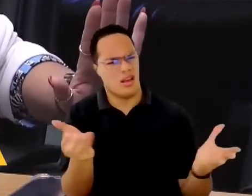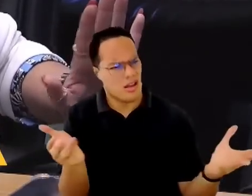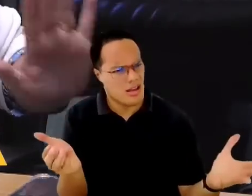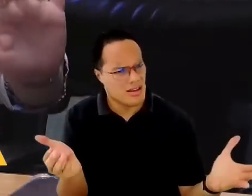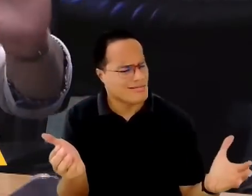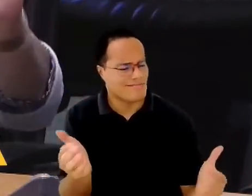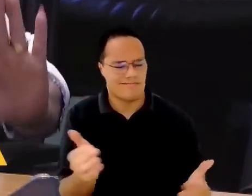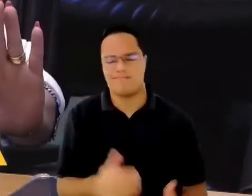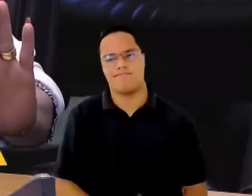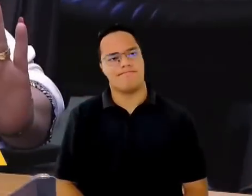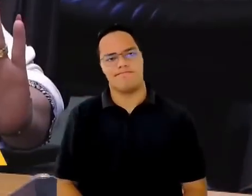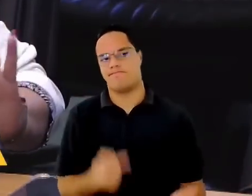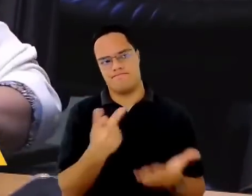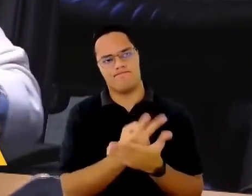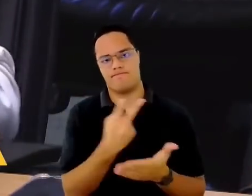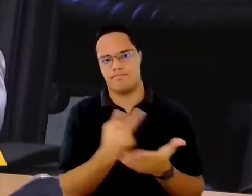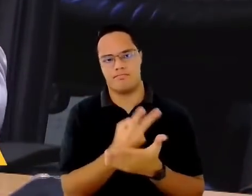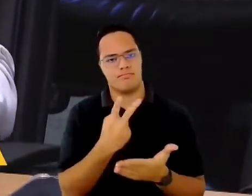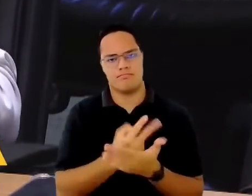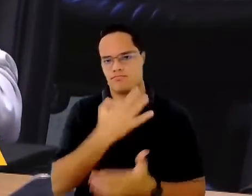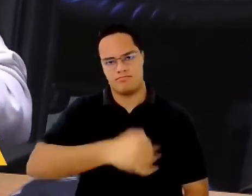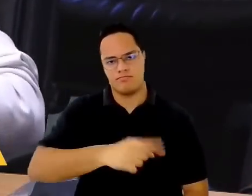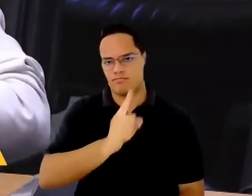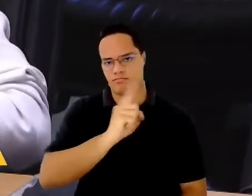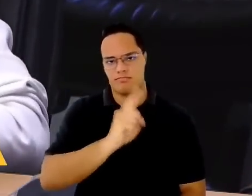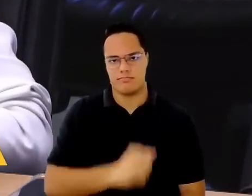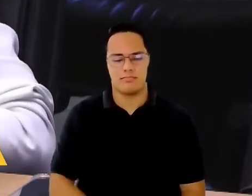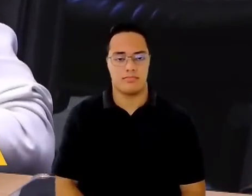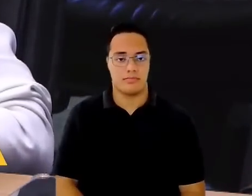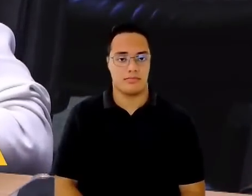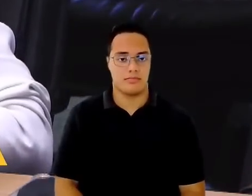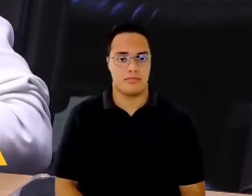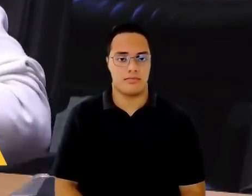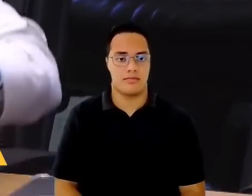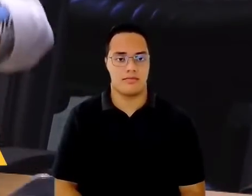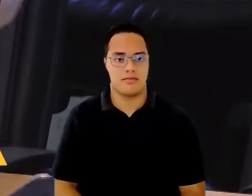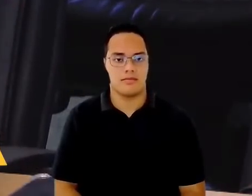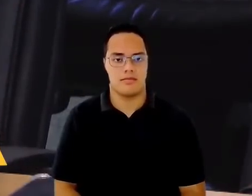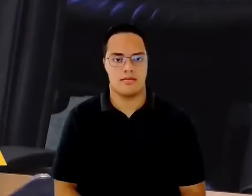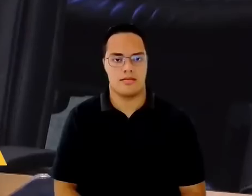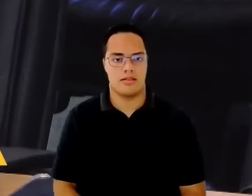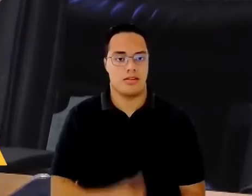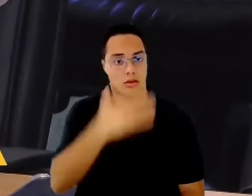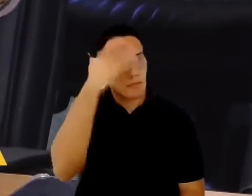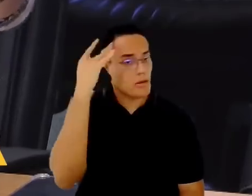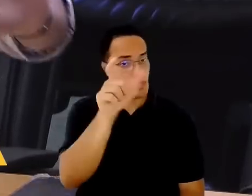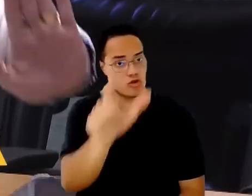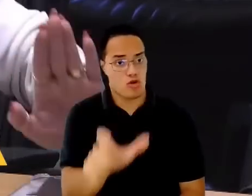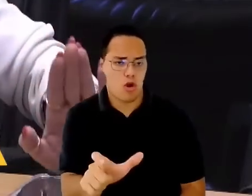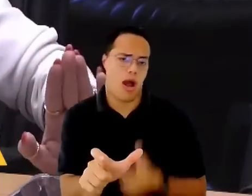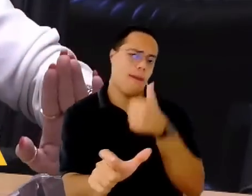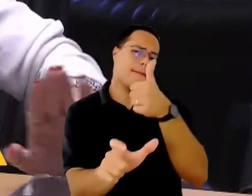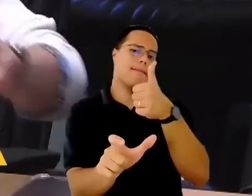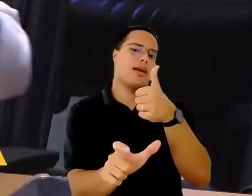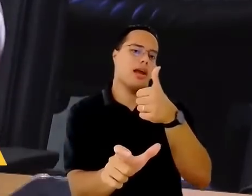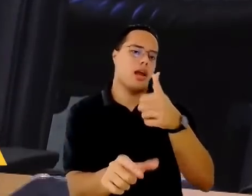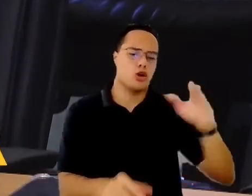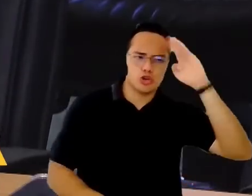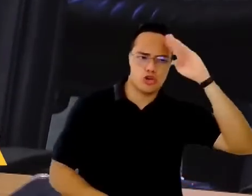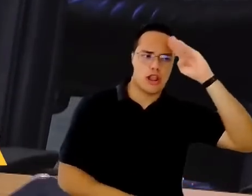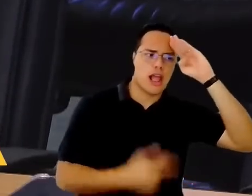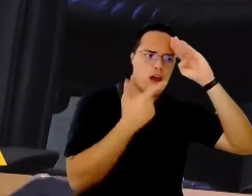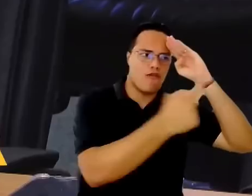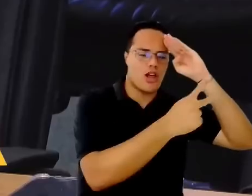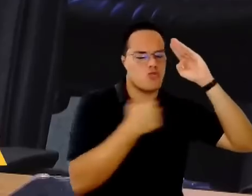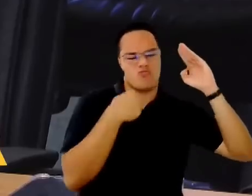certo não tá certo querer mudar Fala uma fala de uma pessoa vale a outra fala do General não vale e